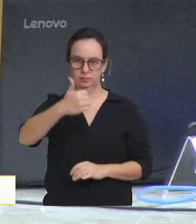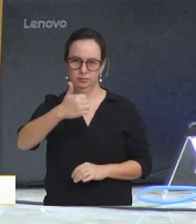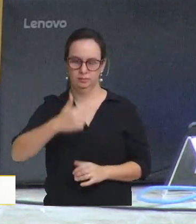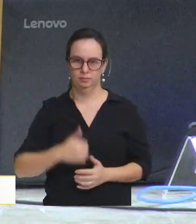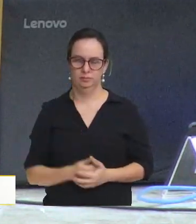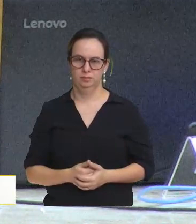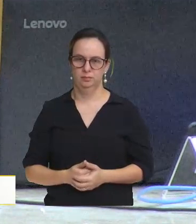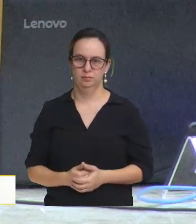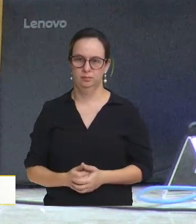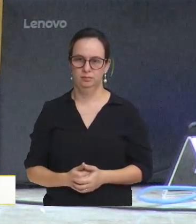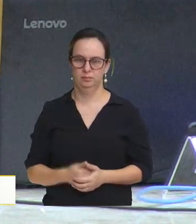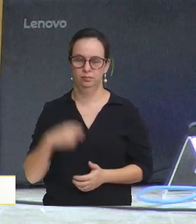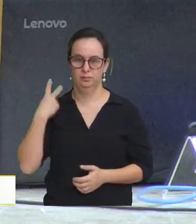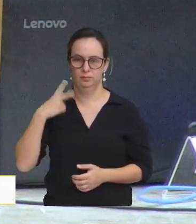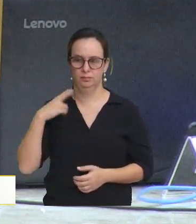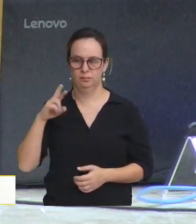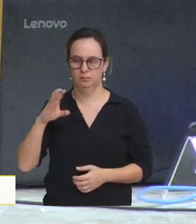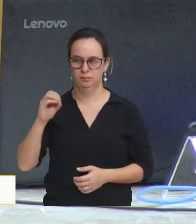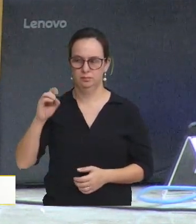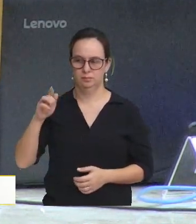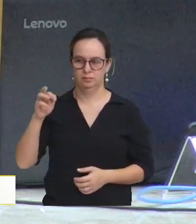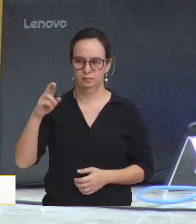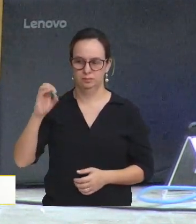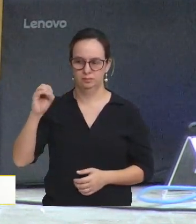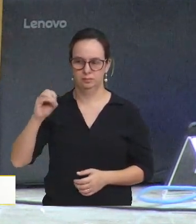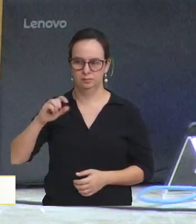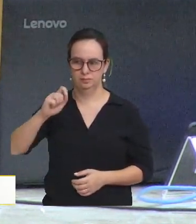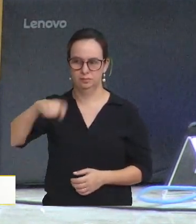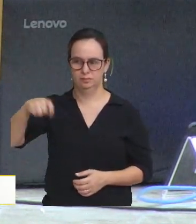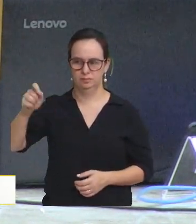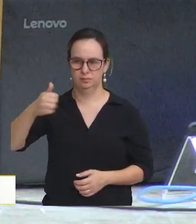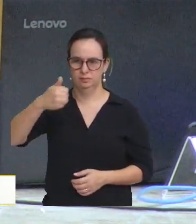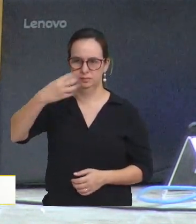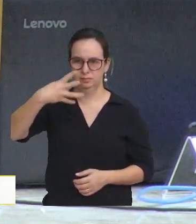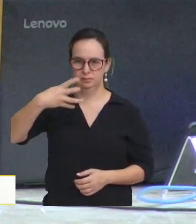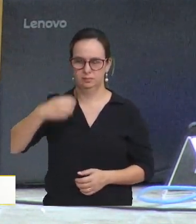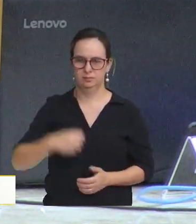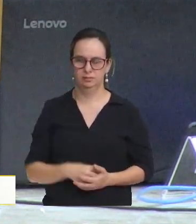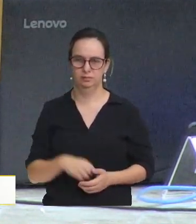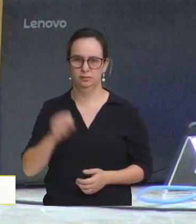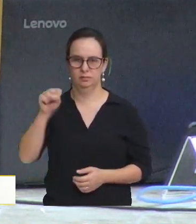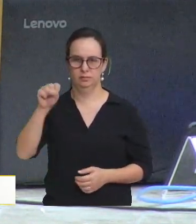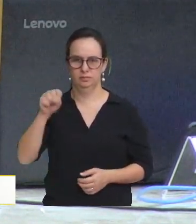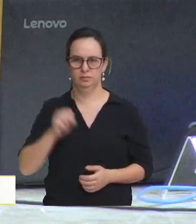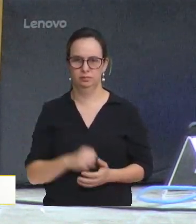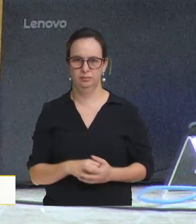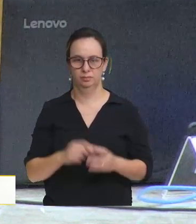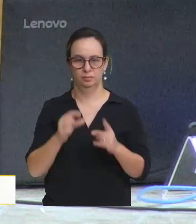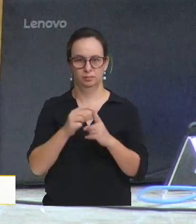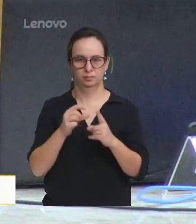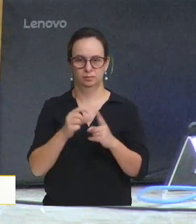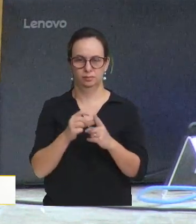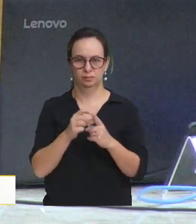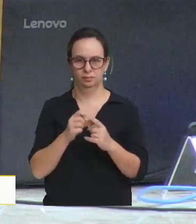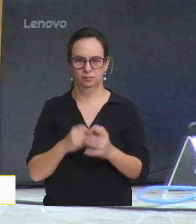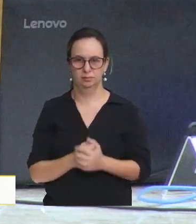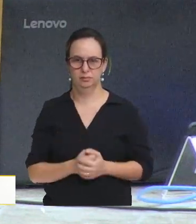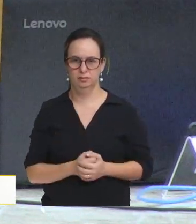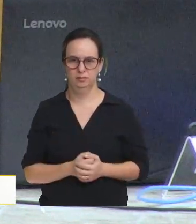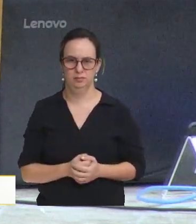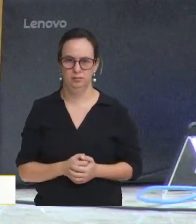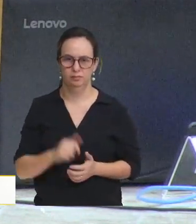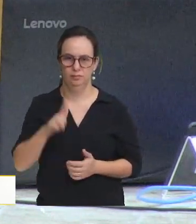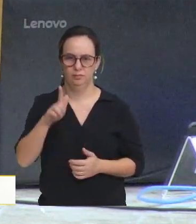191/2022, de autoria do vereador Rogério Nascimento, foi aprovado por 14 votos favoráveis, com declaração de voto do vereador Tenente